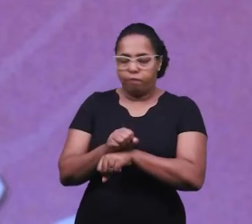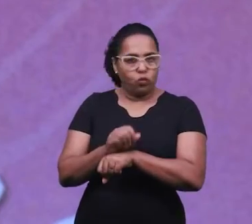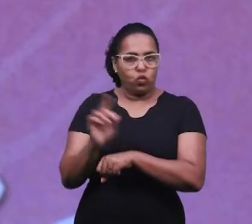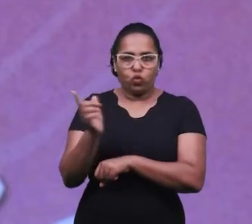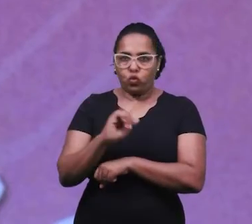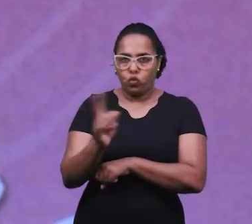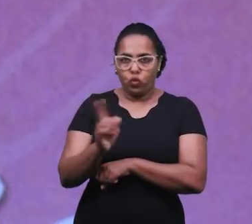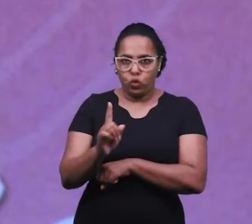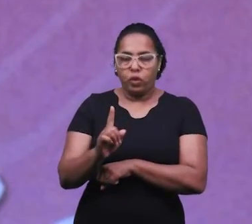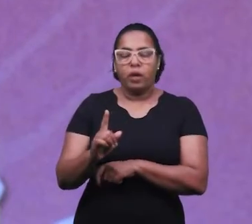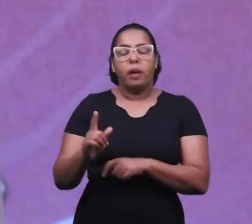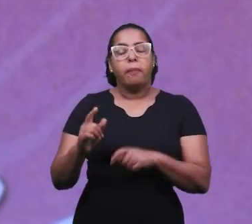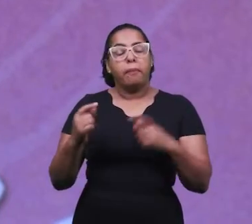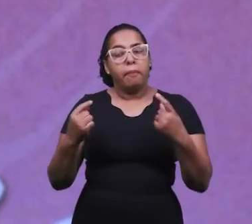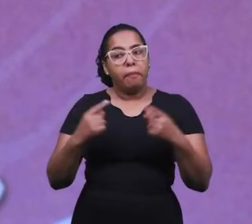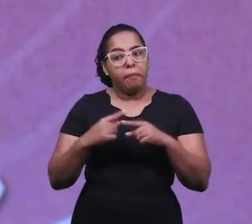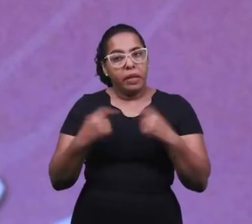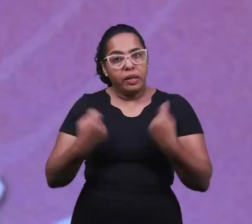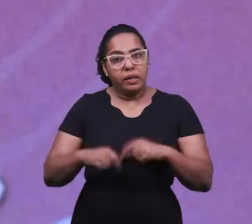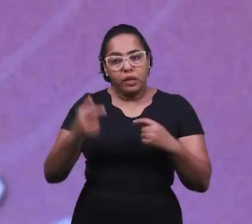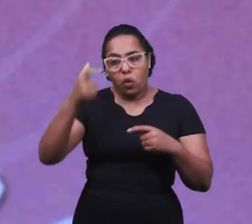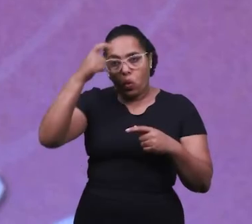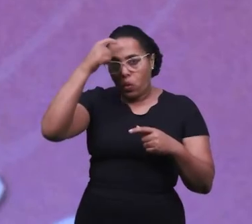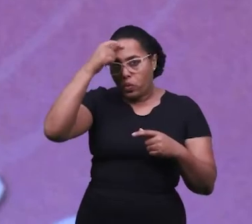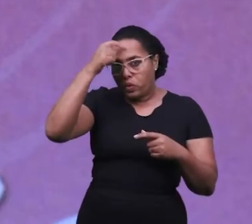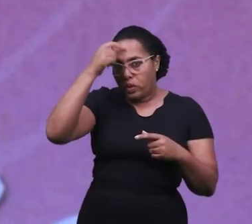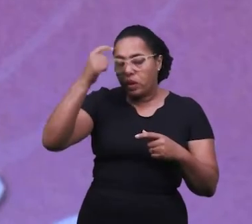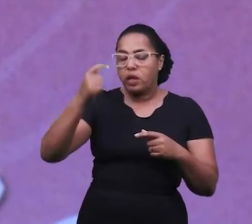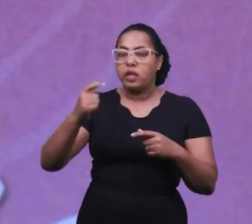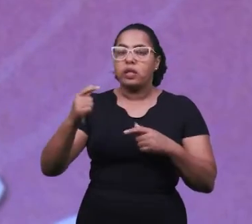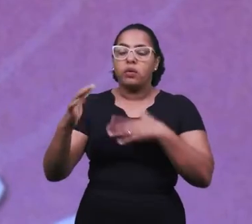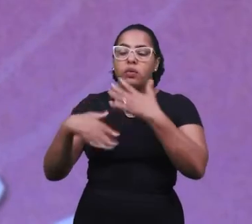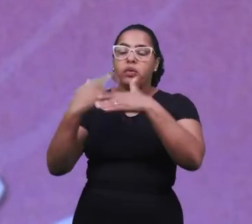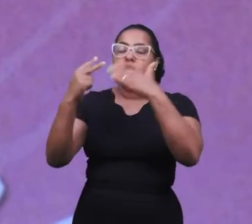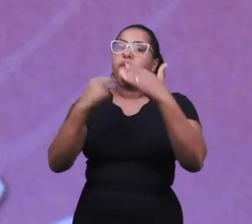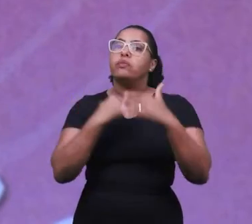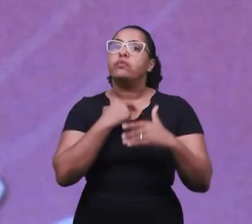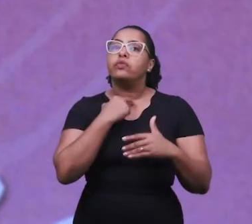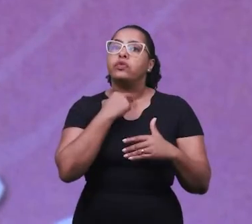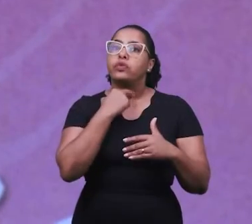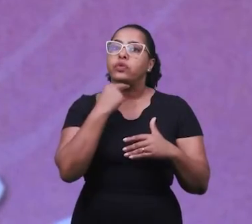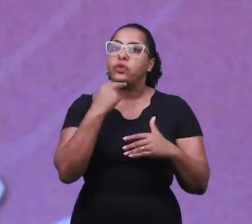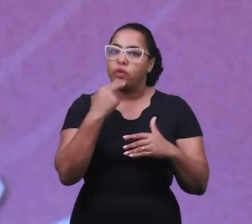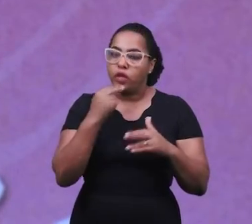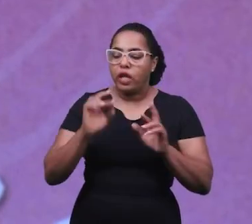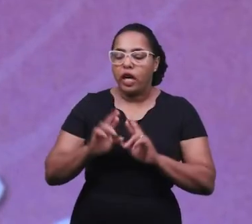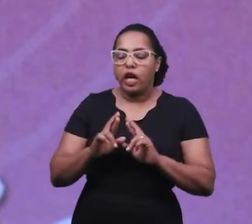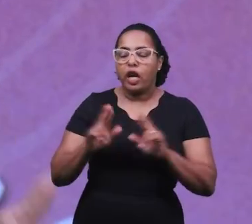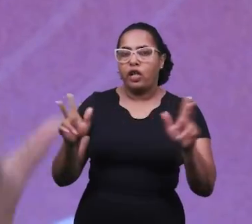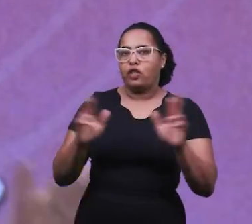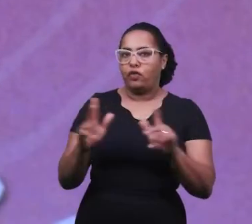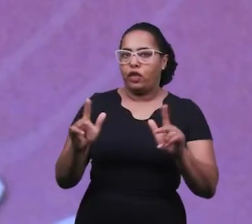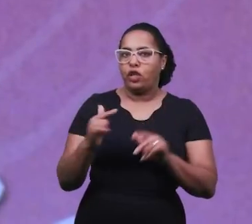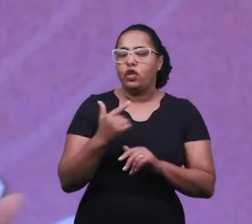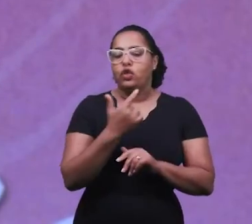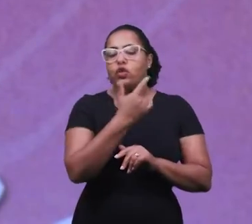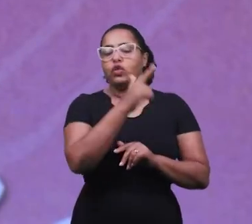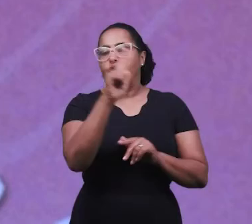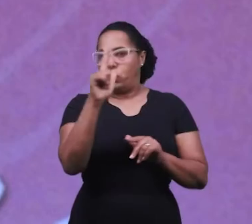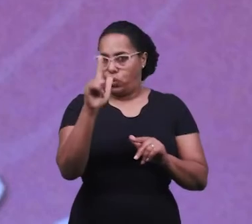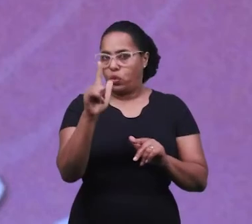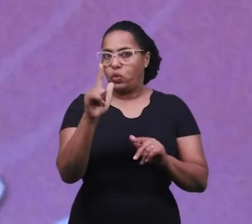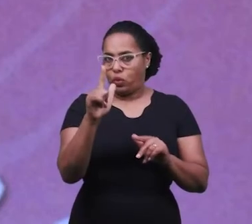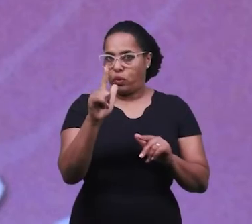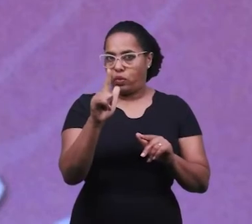precise parar de cantar, mas só que ele tenha mais consciência de que o seu desenvolvimento vocal é diferente